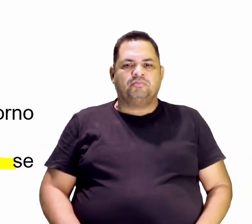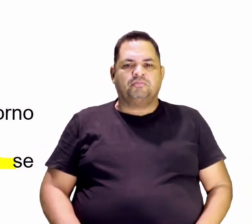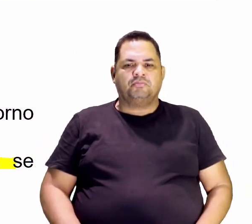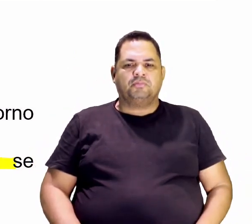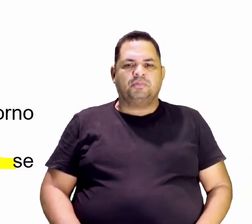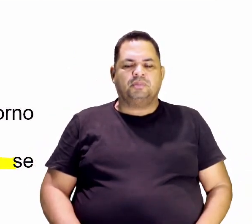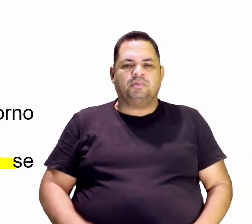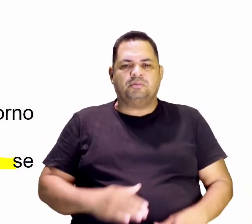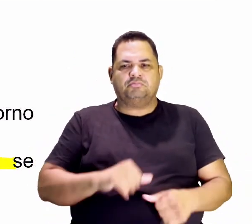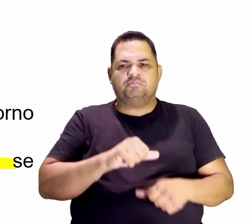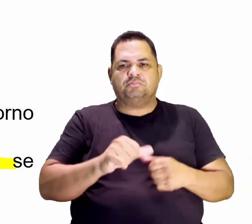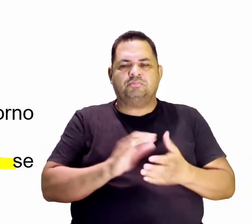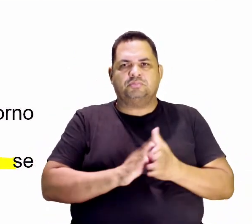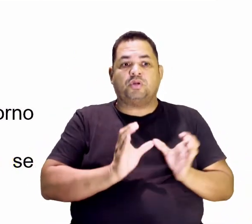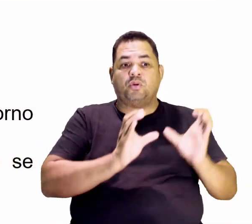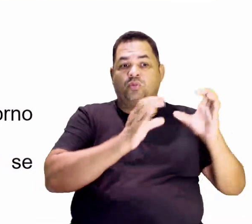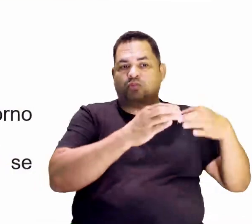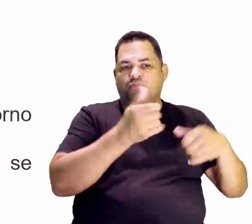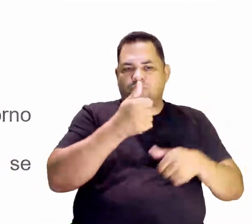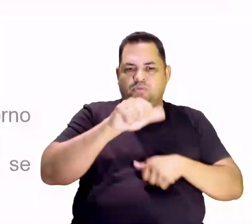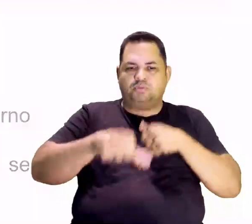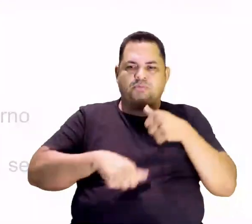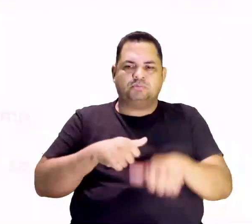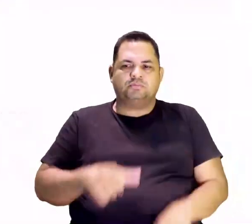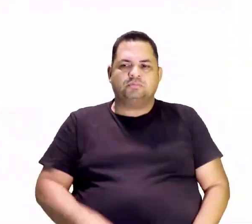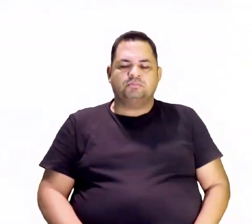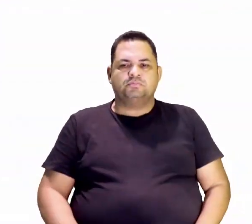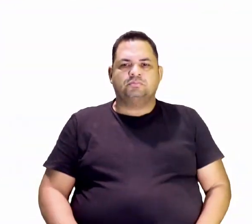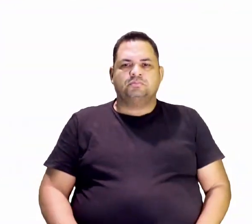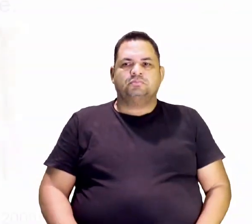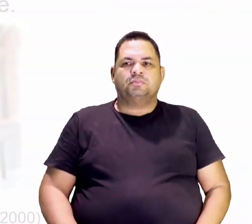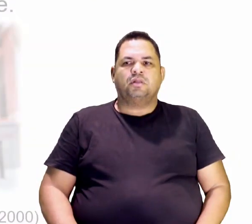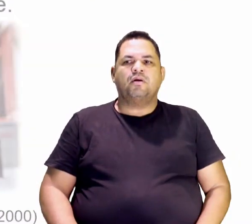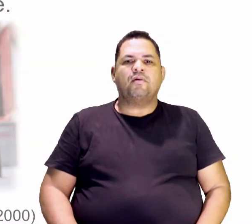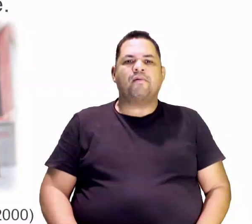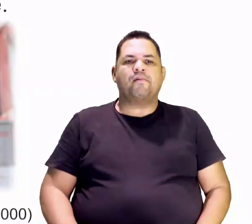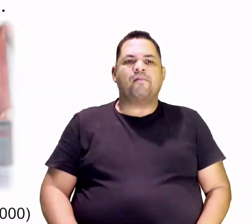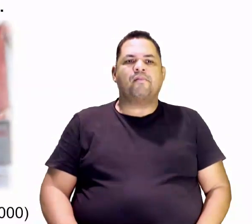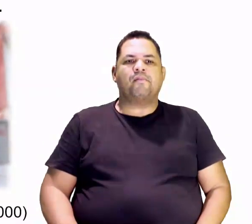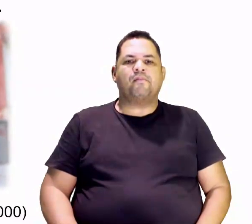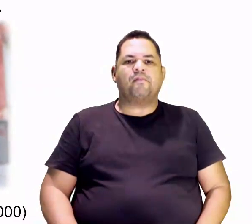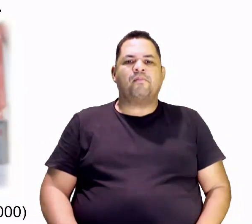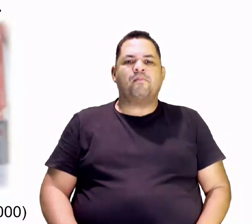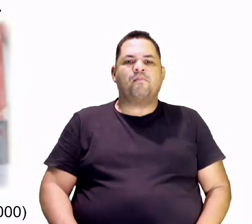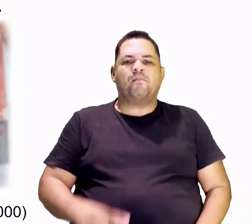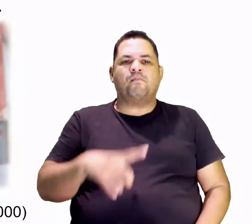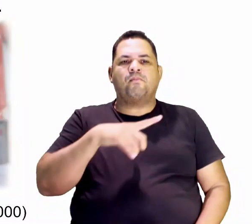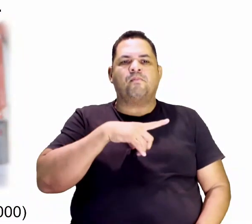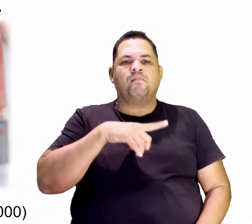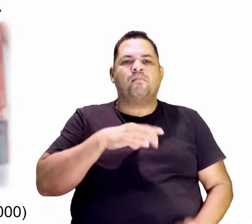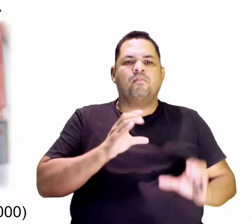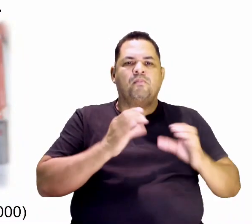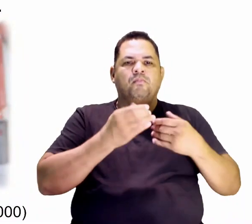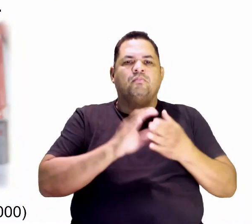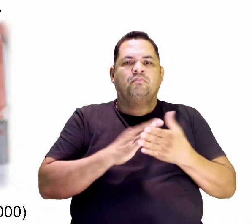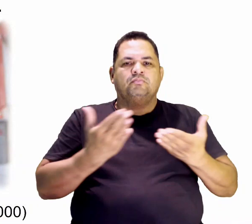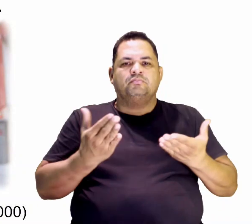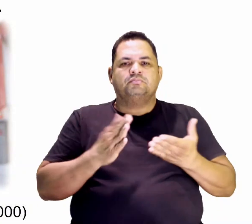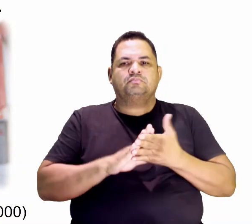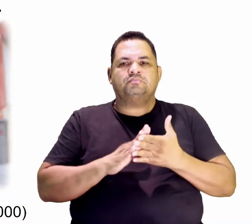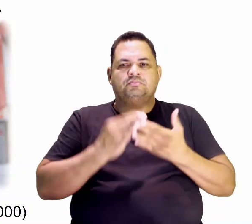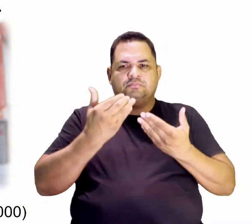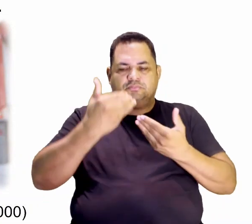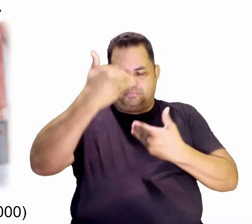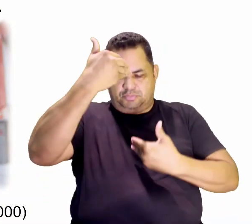passa para uma outra tribo, certo? Que mais, prof? Então nós temos aí que os membros dessa tribo, eles se